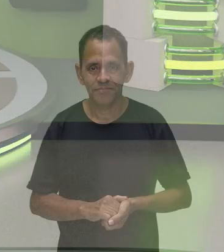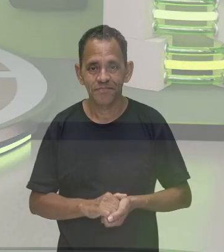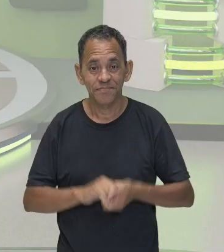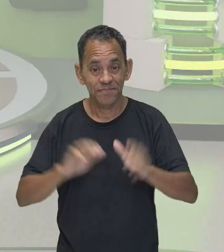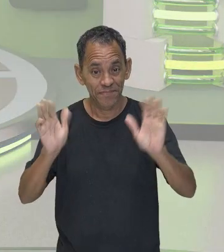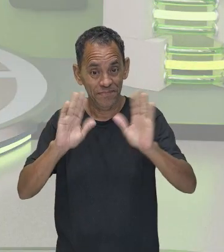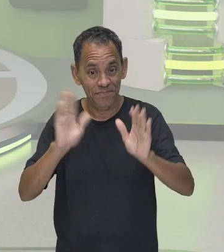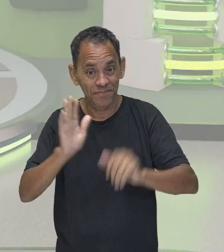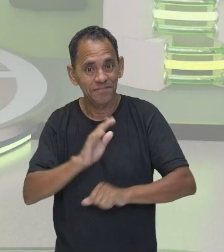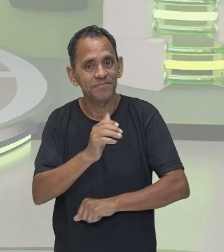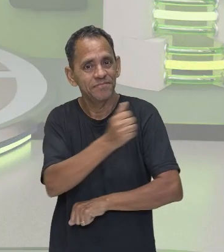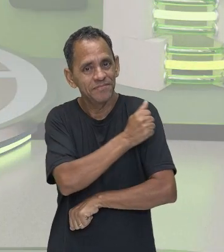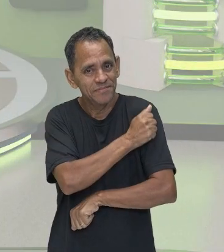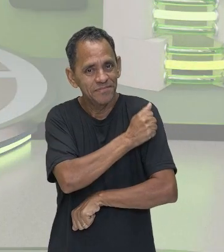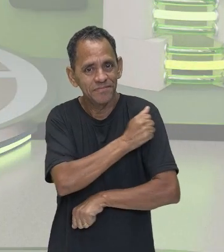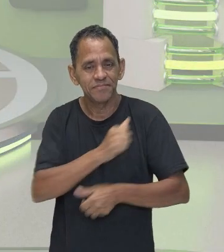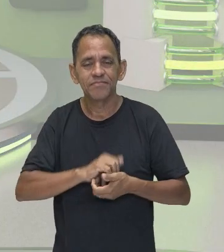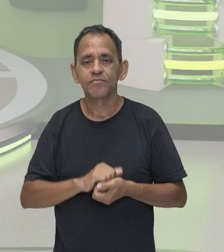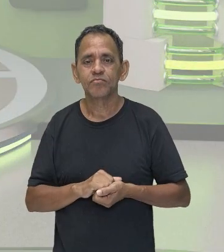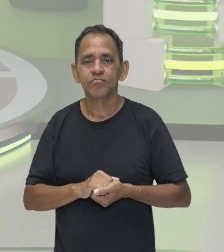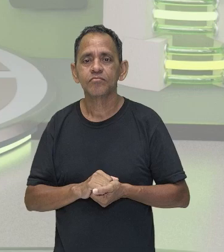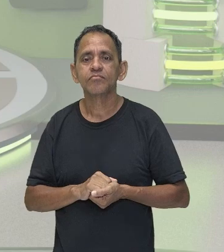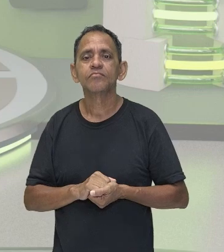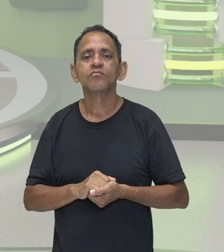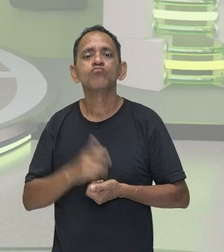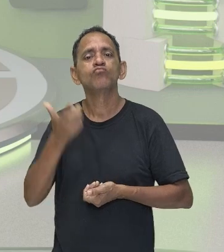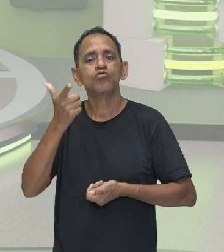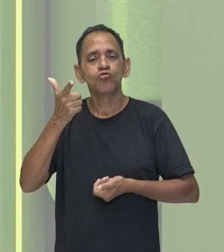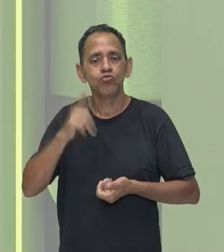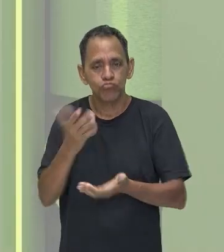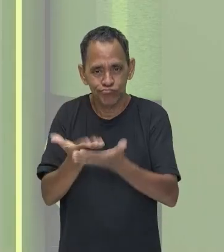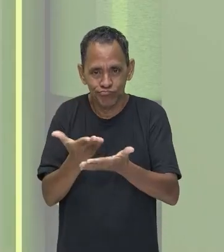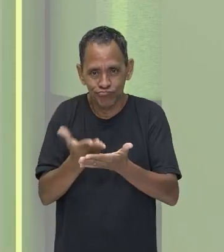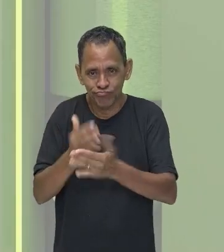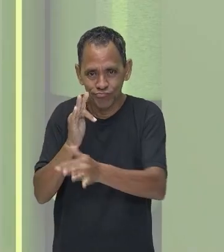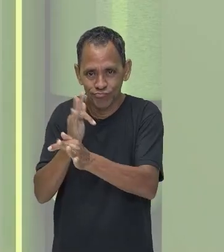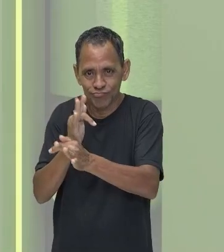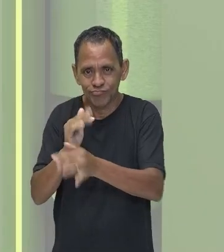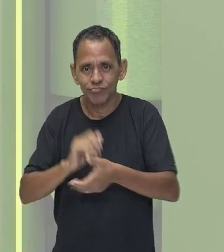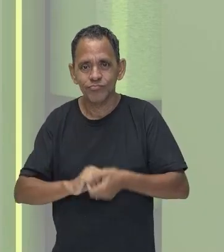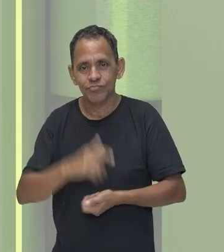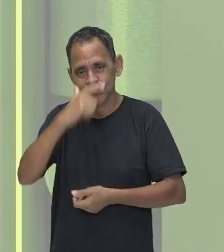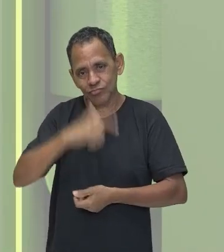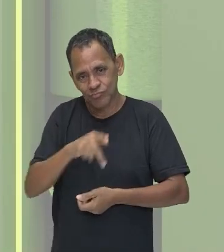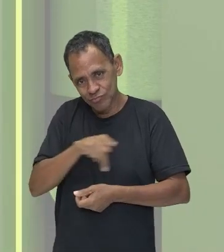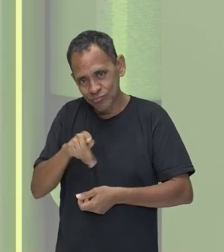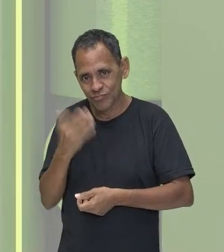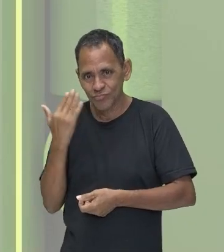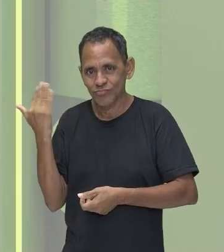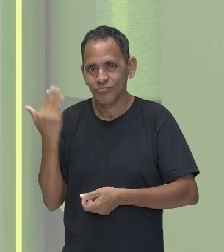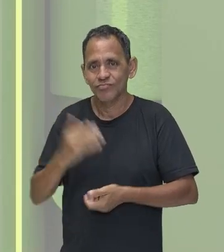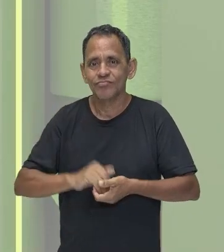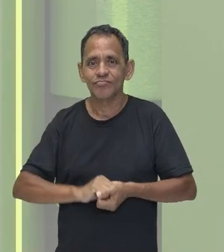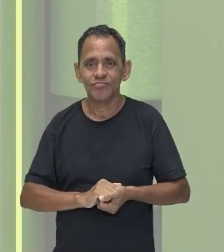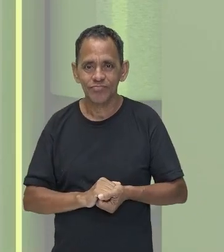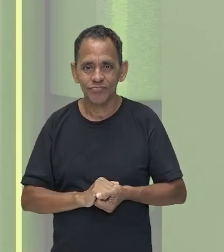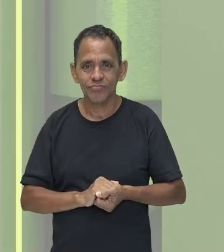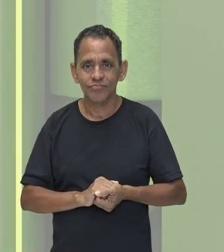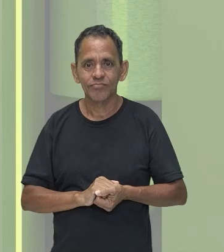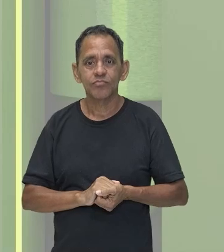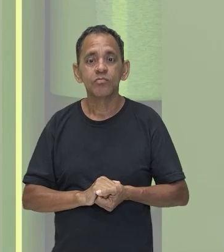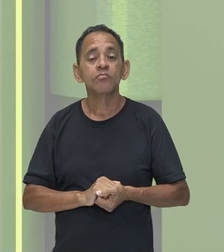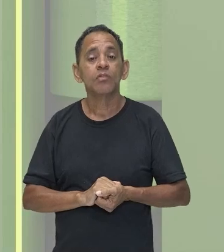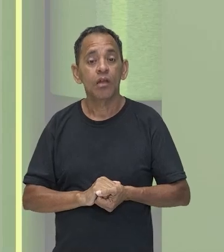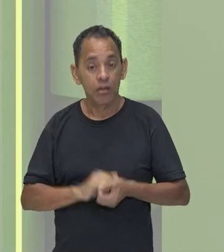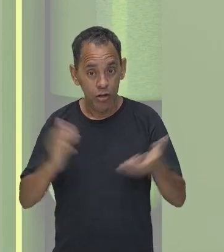Muito bem, queridos alunos, estamos de volta para mais uma aula de Física. Eu sou o professor Nelson Bezerra e agora nós